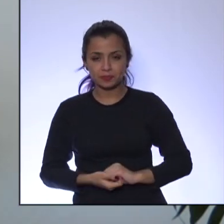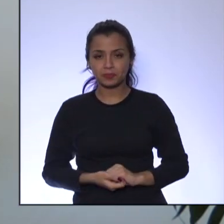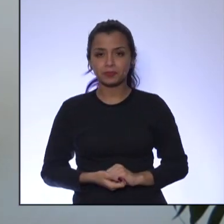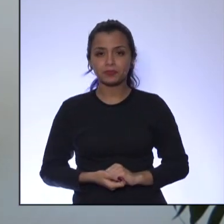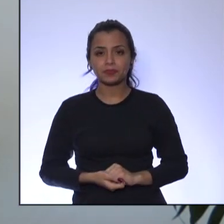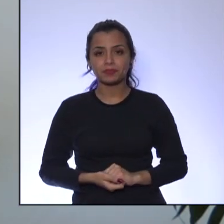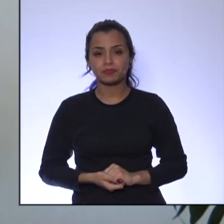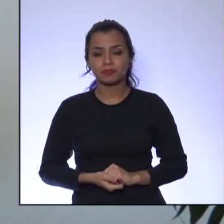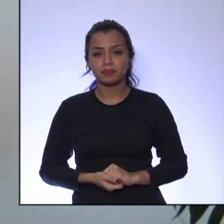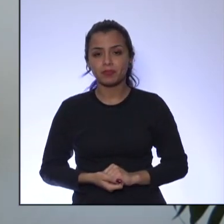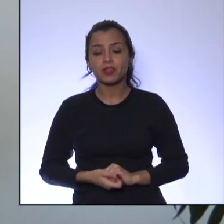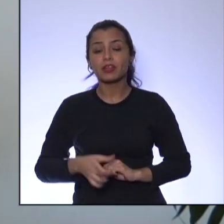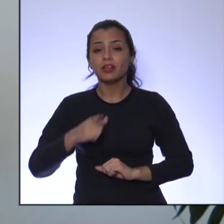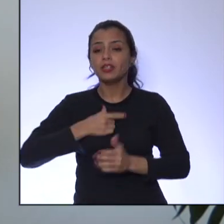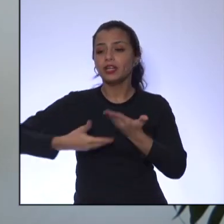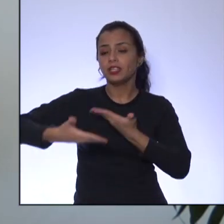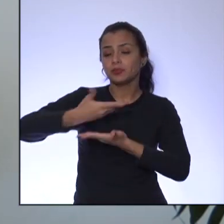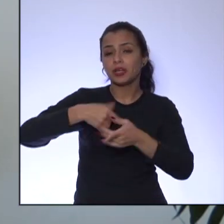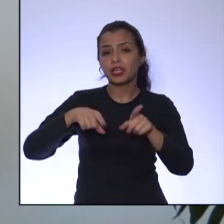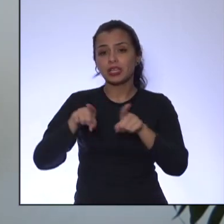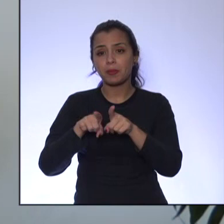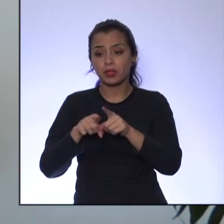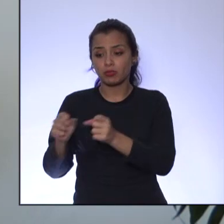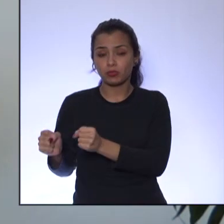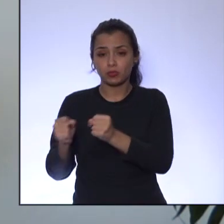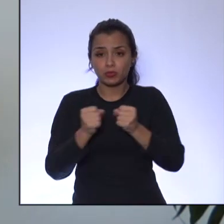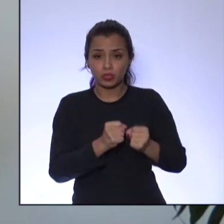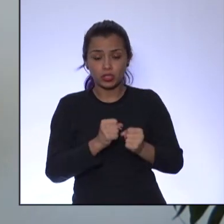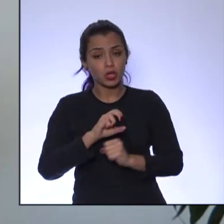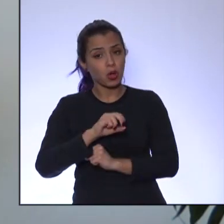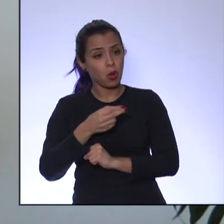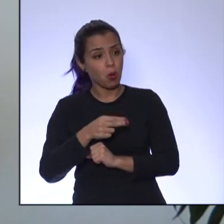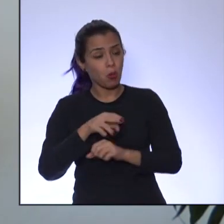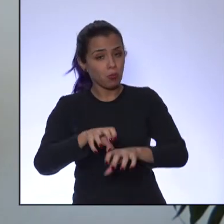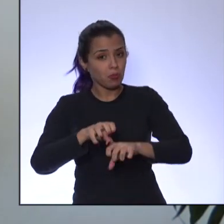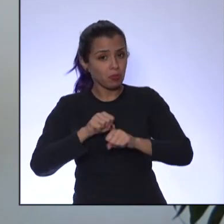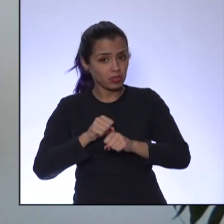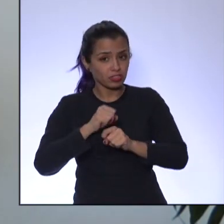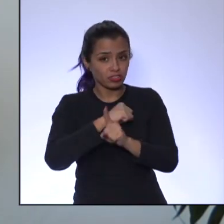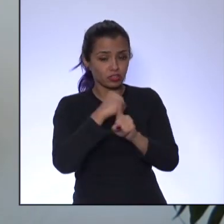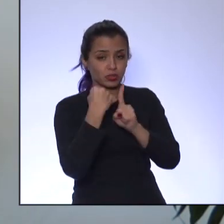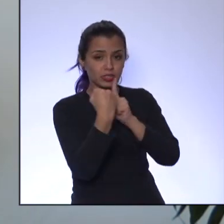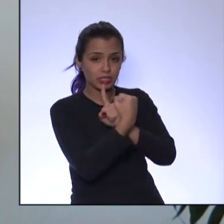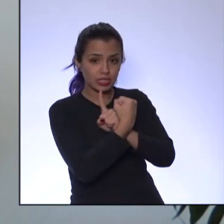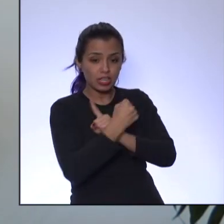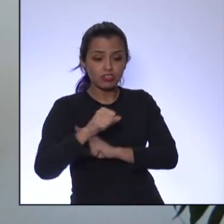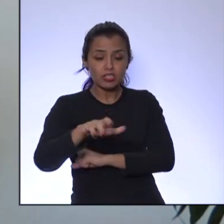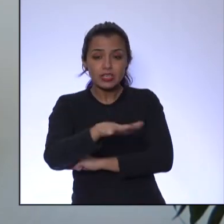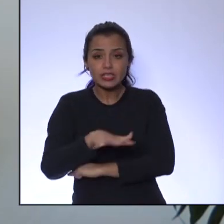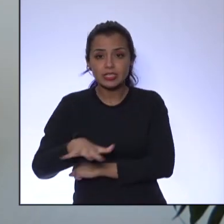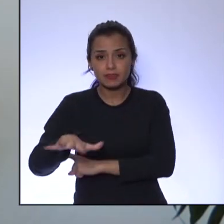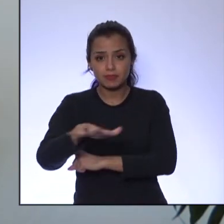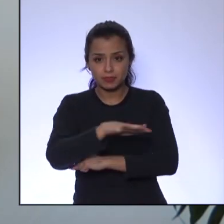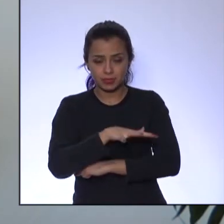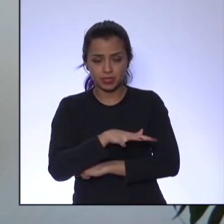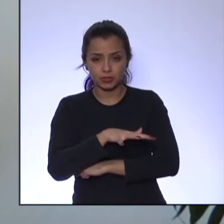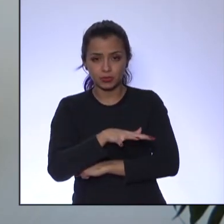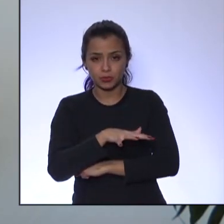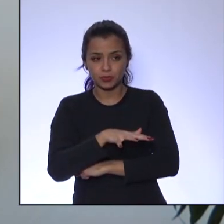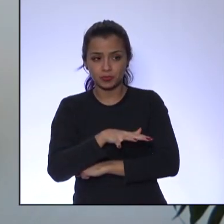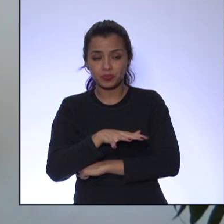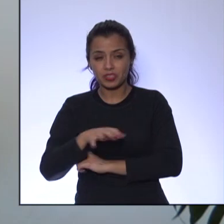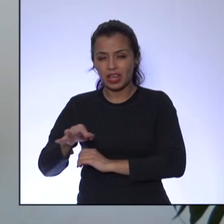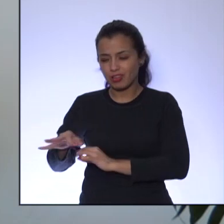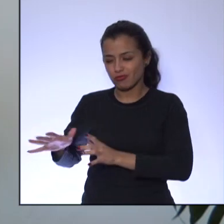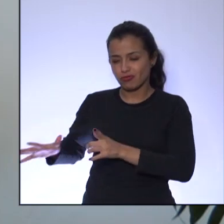também às relações de dominação e ou apropriação, sociedade e espaço. A geografia